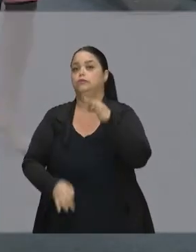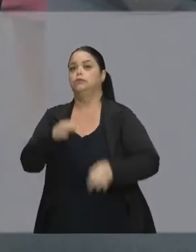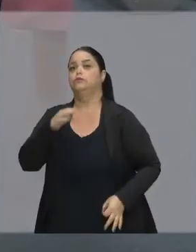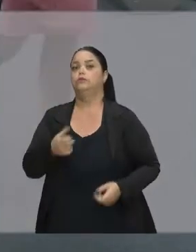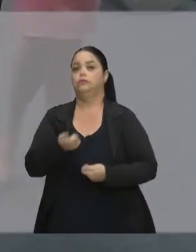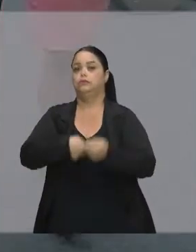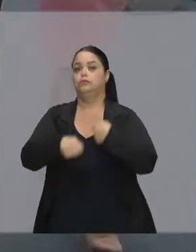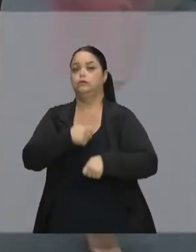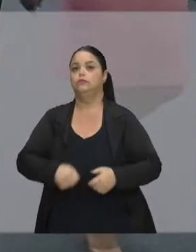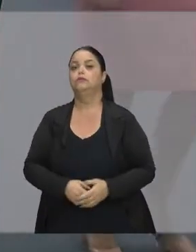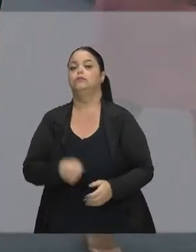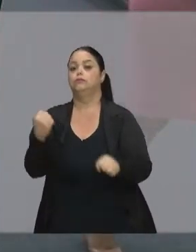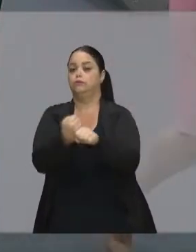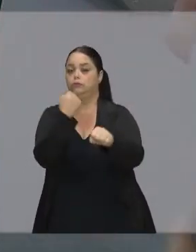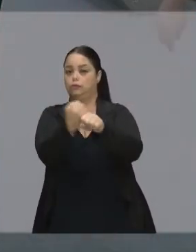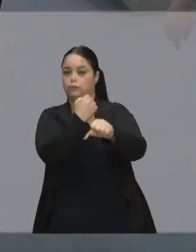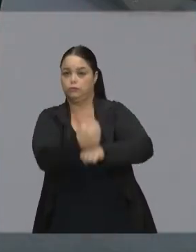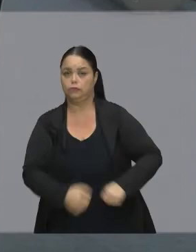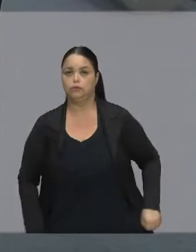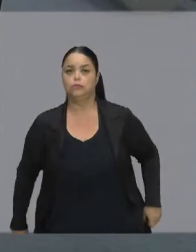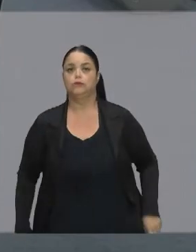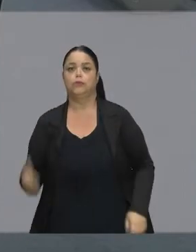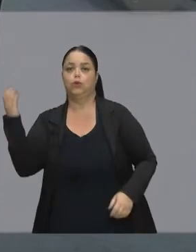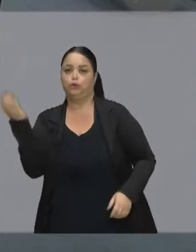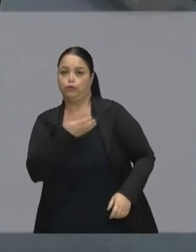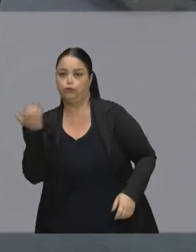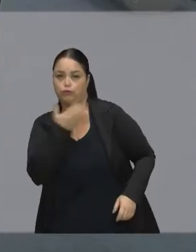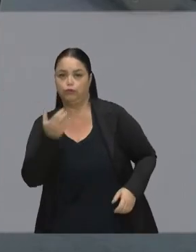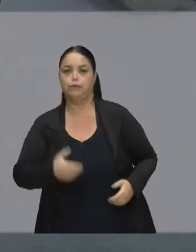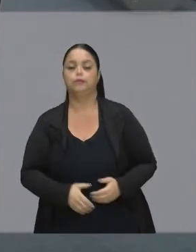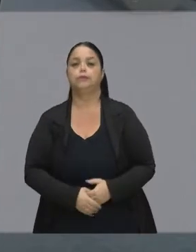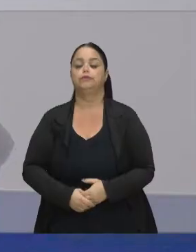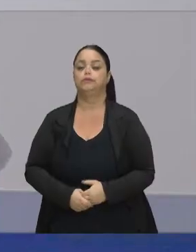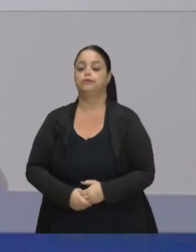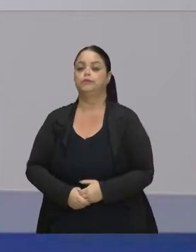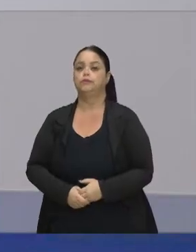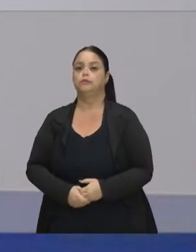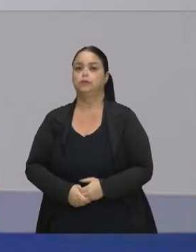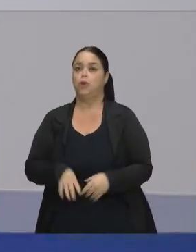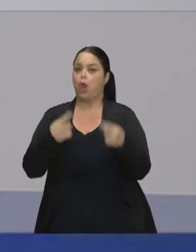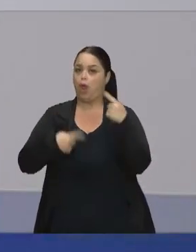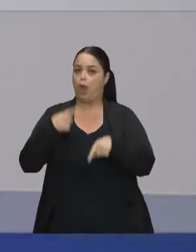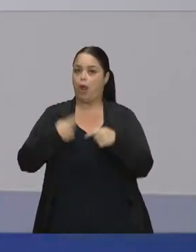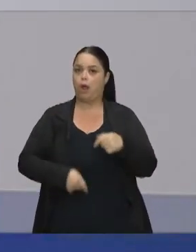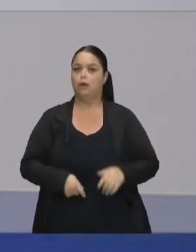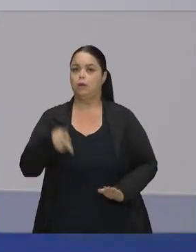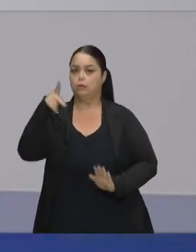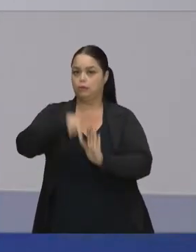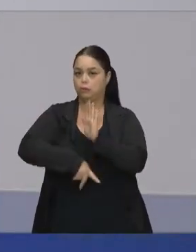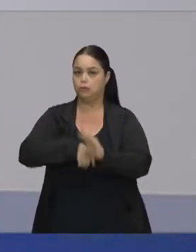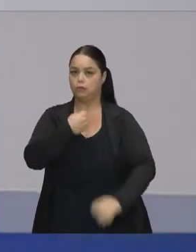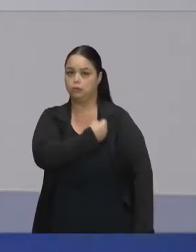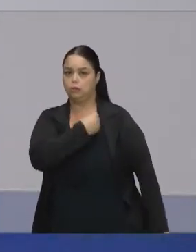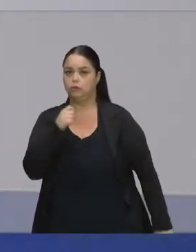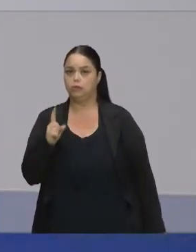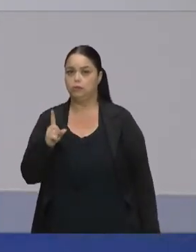Justiça, Economia e Obras. O rito é urgente. Em discussão, o processo número